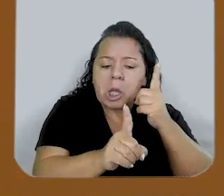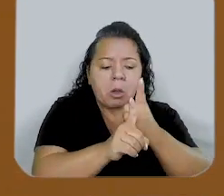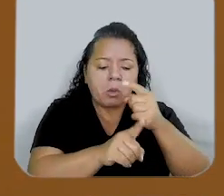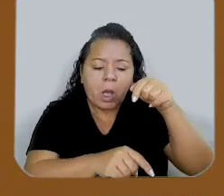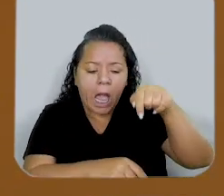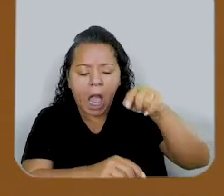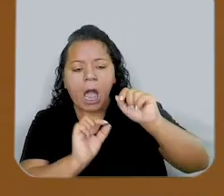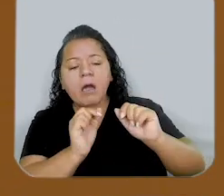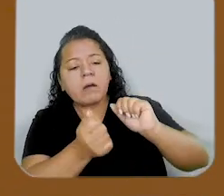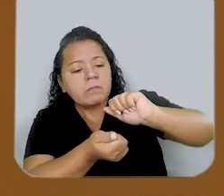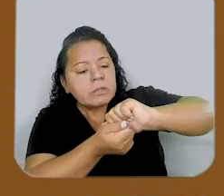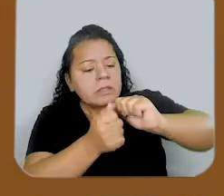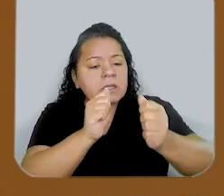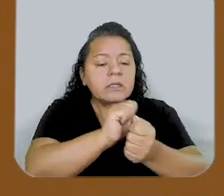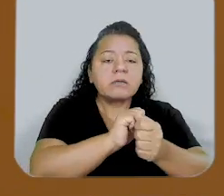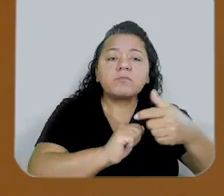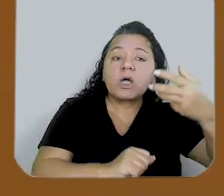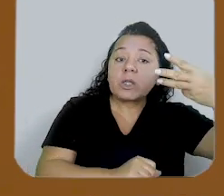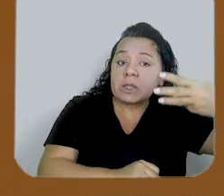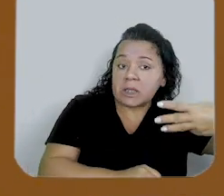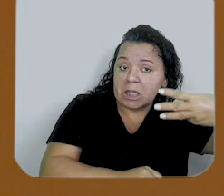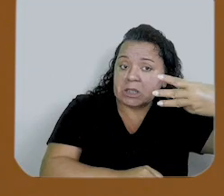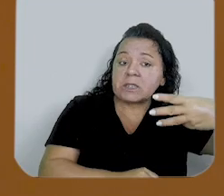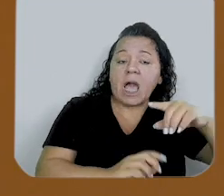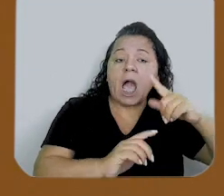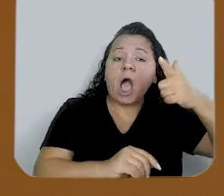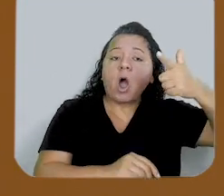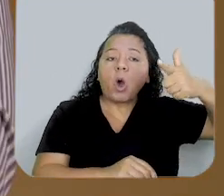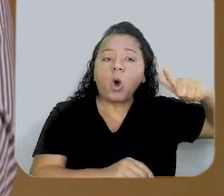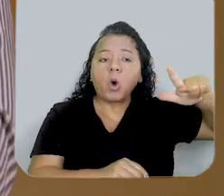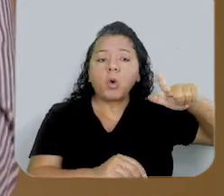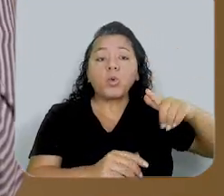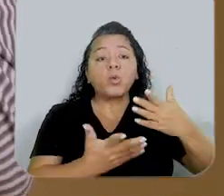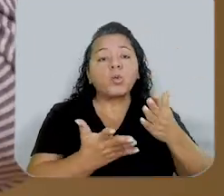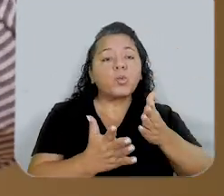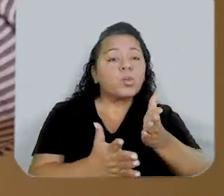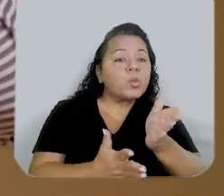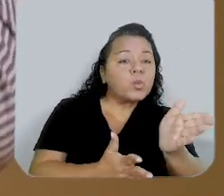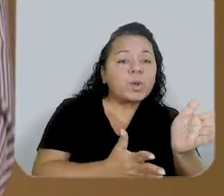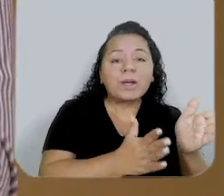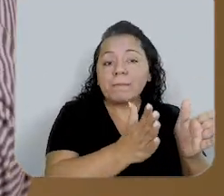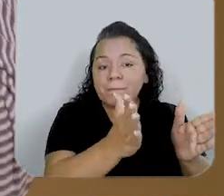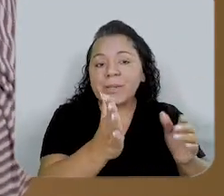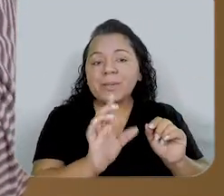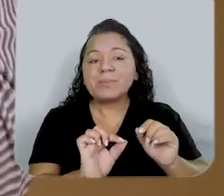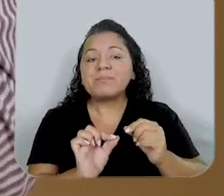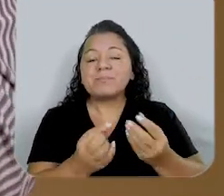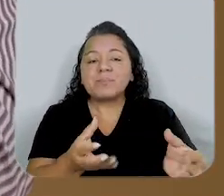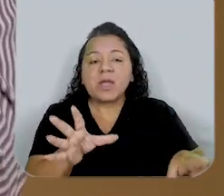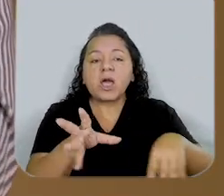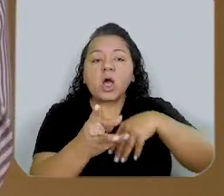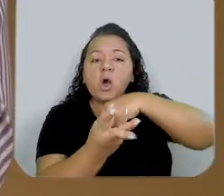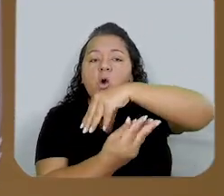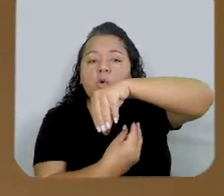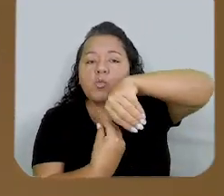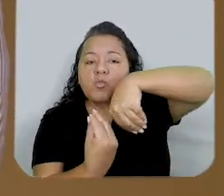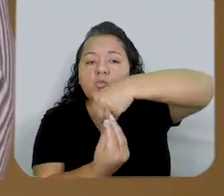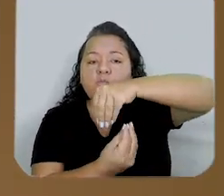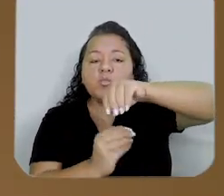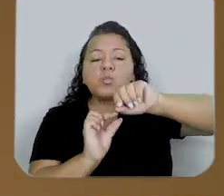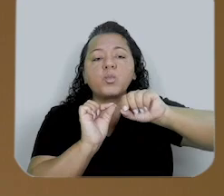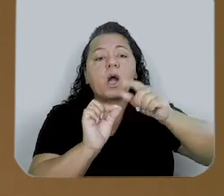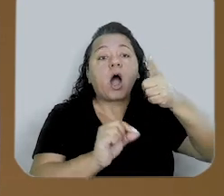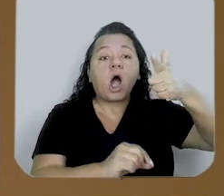foram adaptados e se transformou em um terceiro, vamos dizer assim, uma terceira via, né? Além da fusão, nós tivemos o desenvolvimento